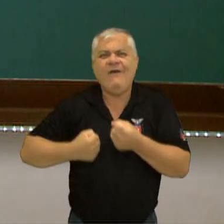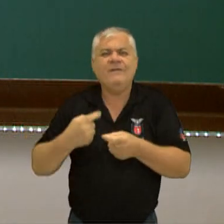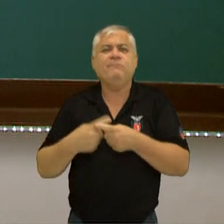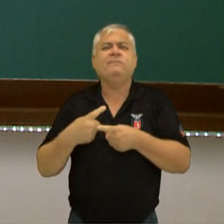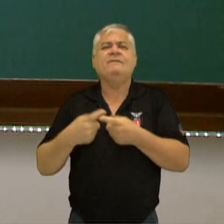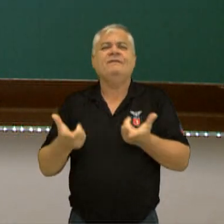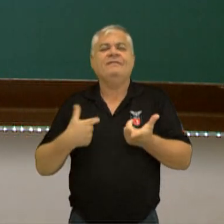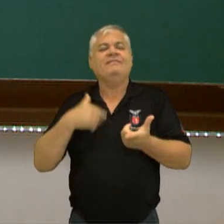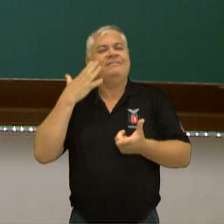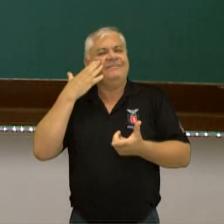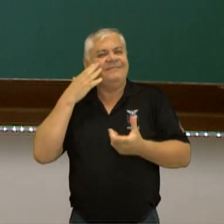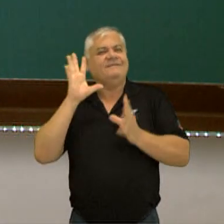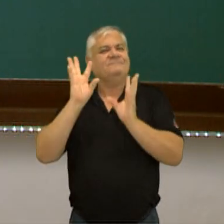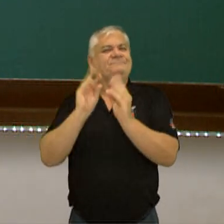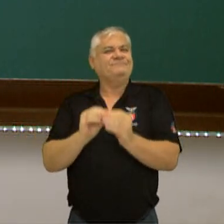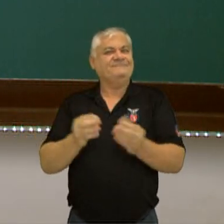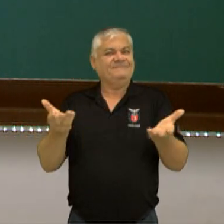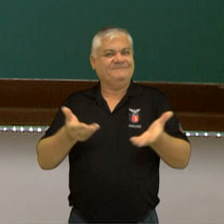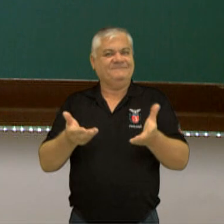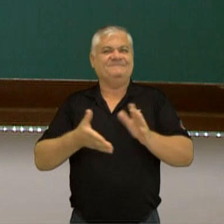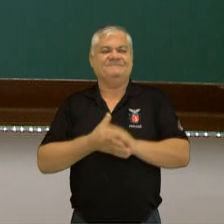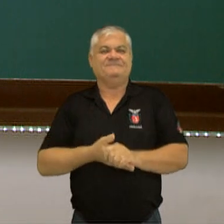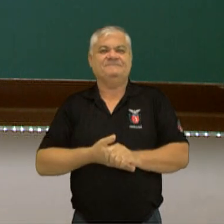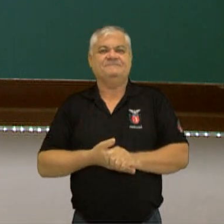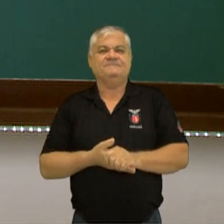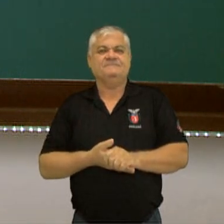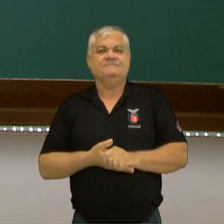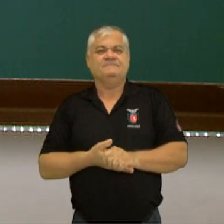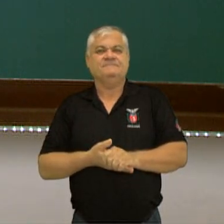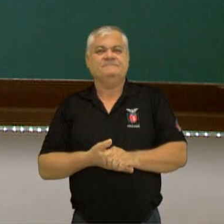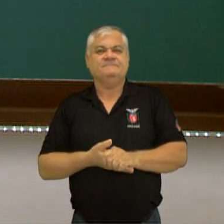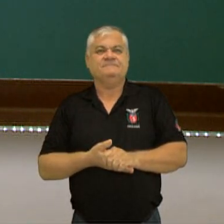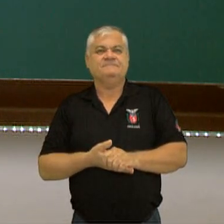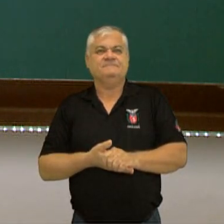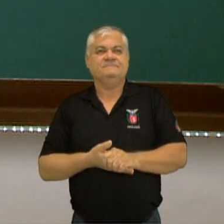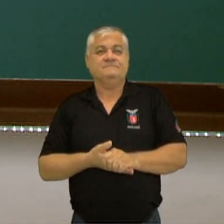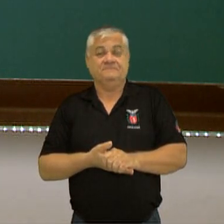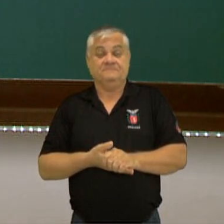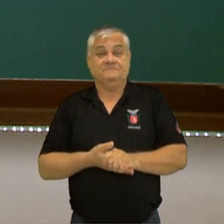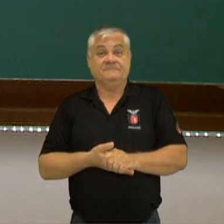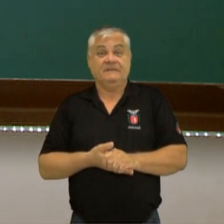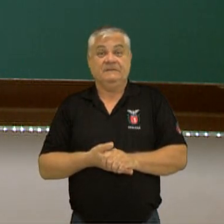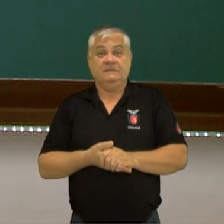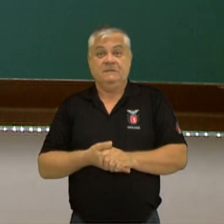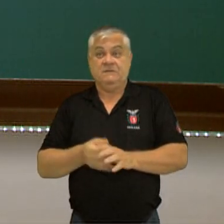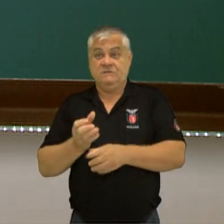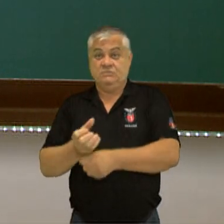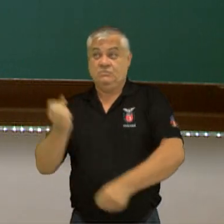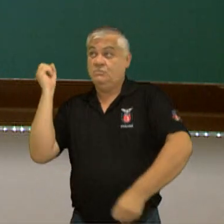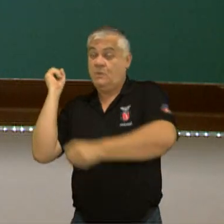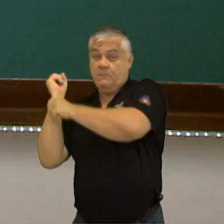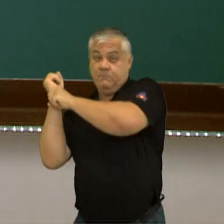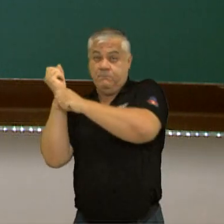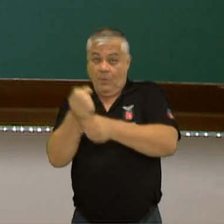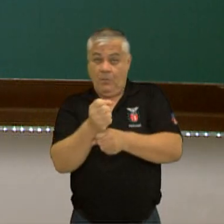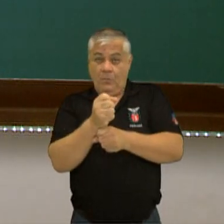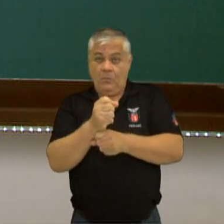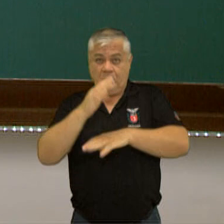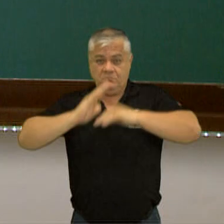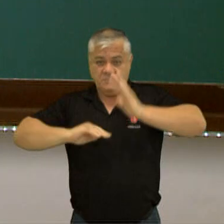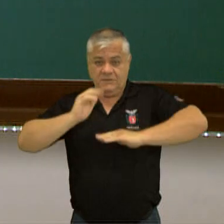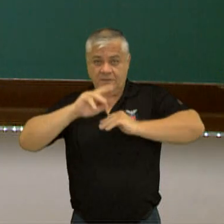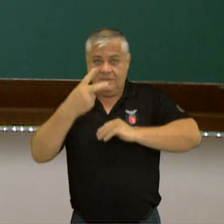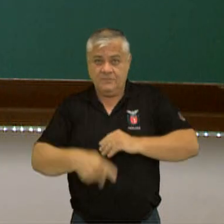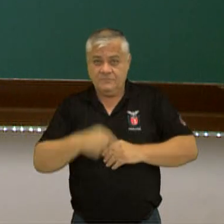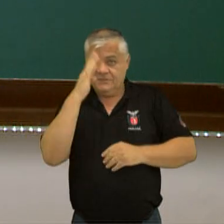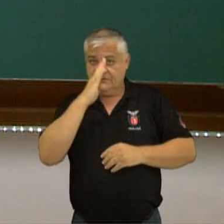gente vai tentar entender isso aqui um pouquinho hoje. O beisebol é praticado no Brasil? Vocês acham que o beisebol é praticado